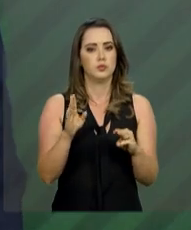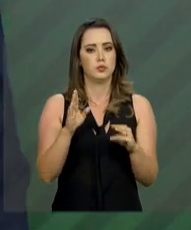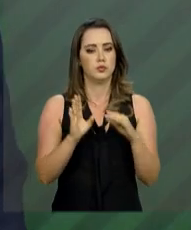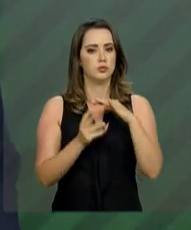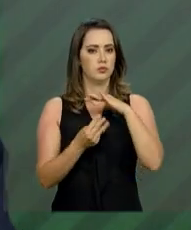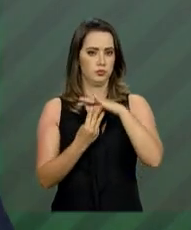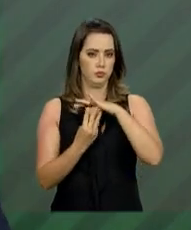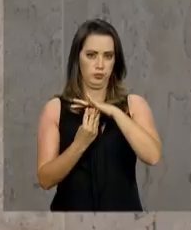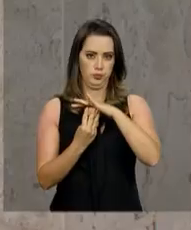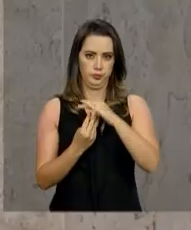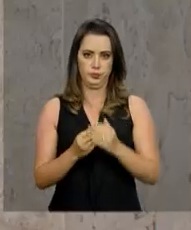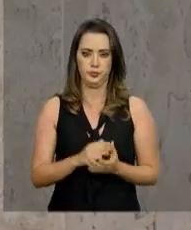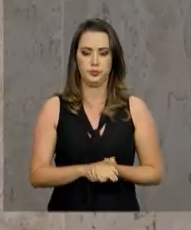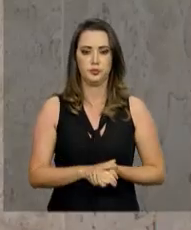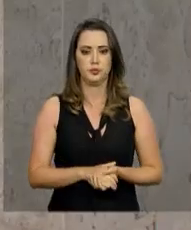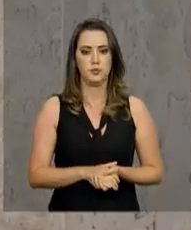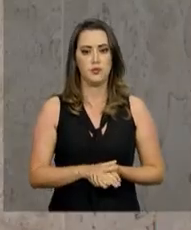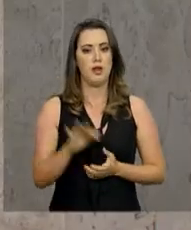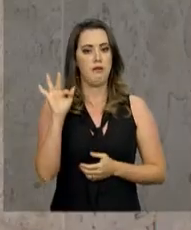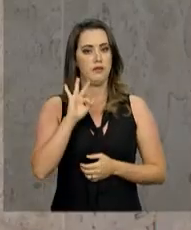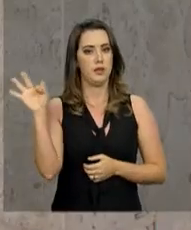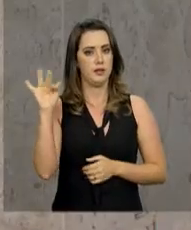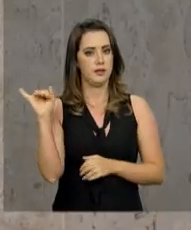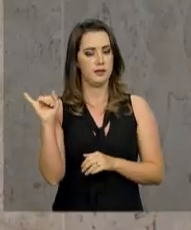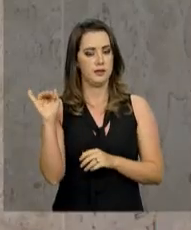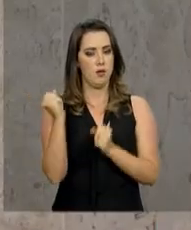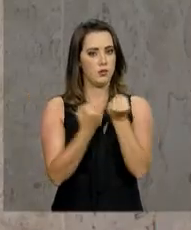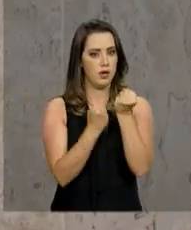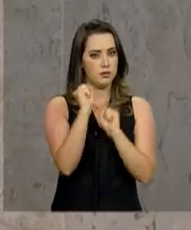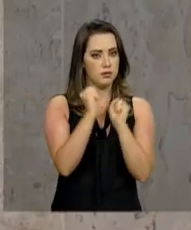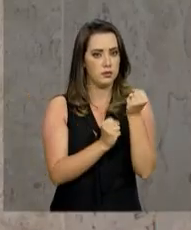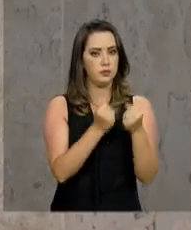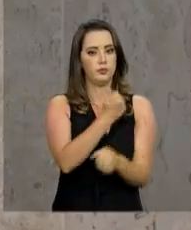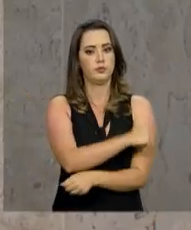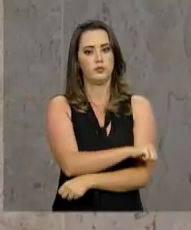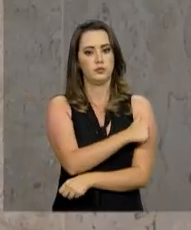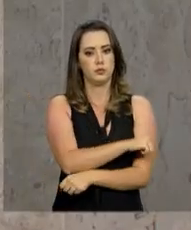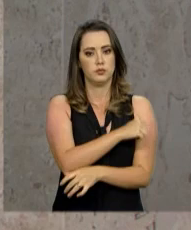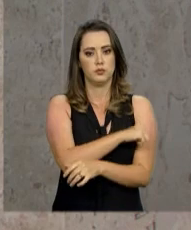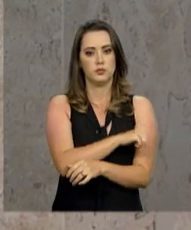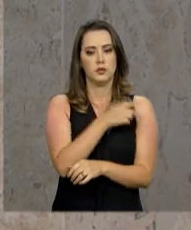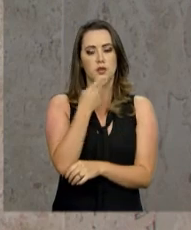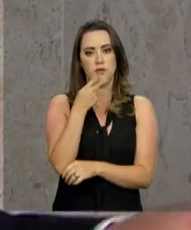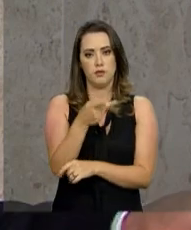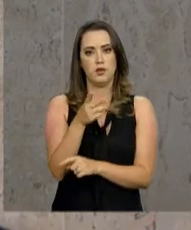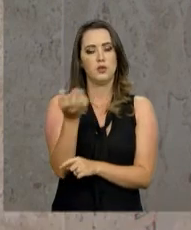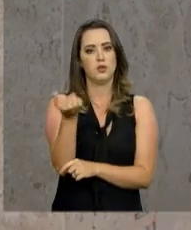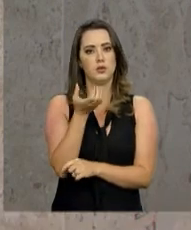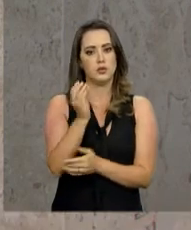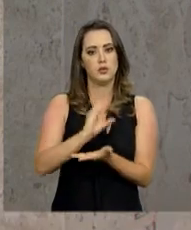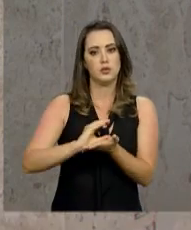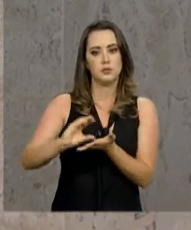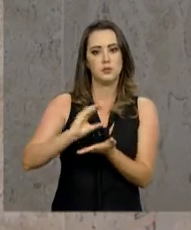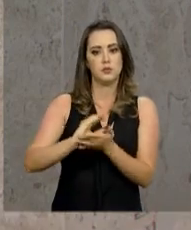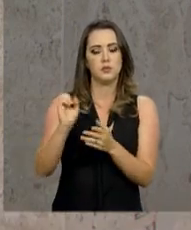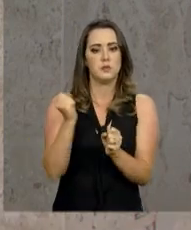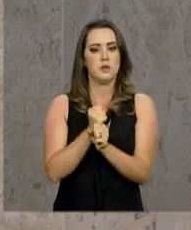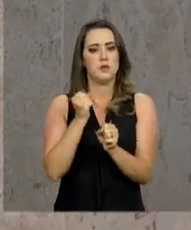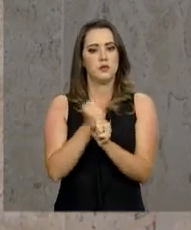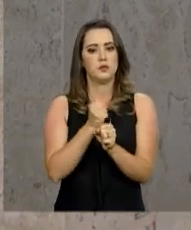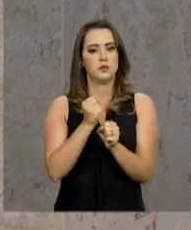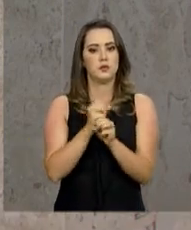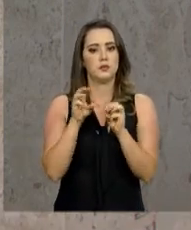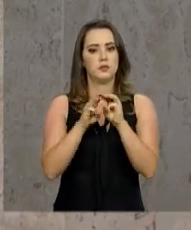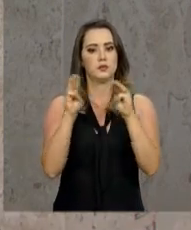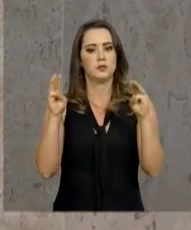é nacional a federação das indústrias do estado do rio de janeiro manifestou interesse em investir na recuperação do museu